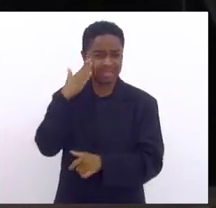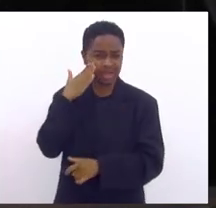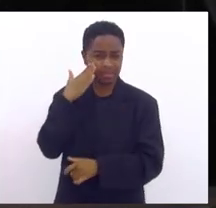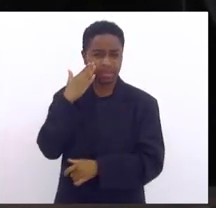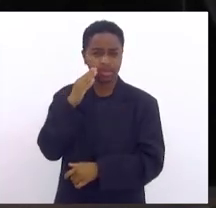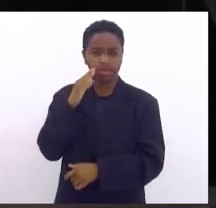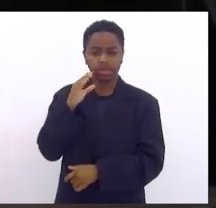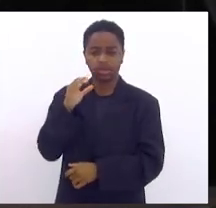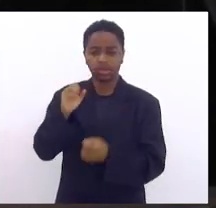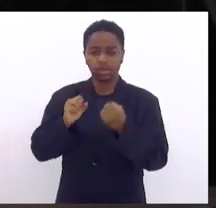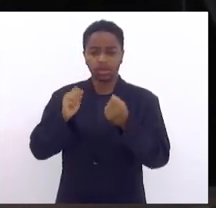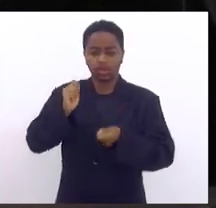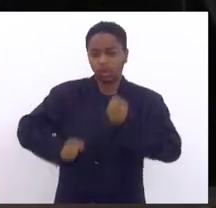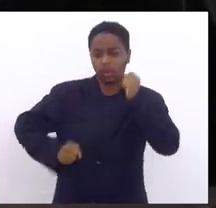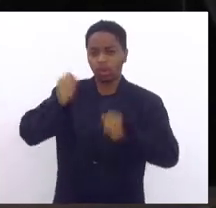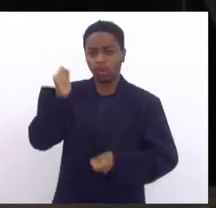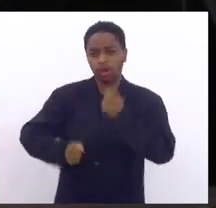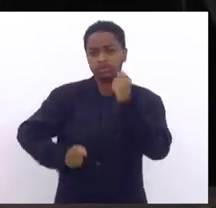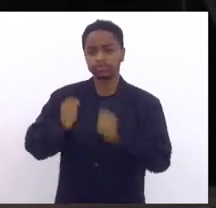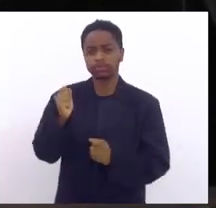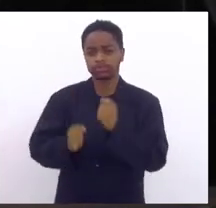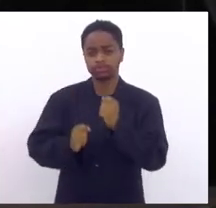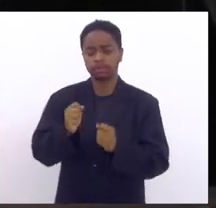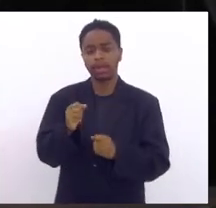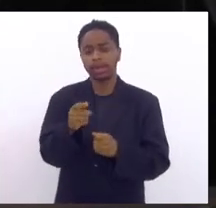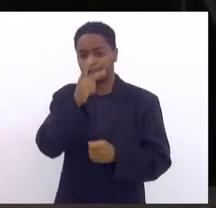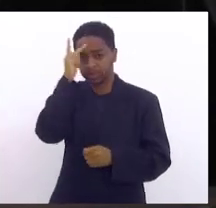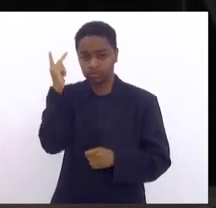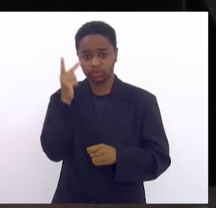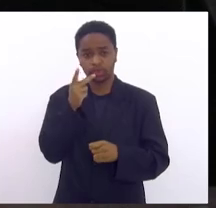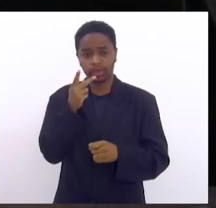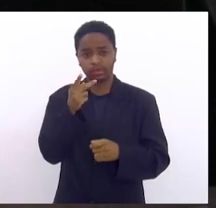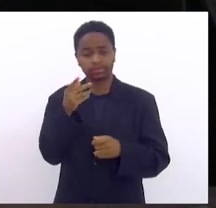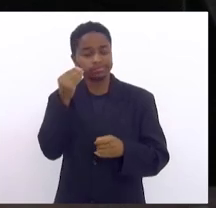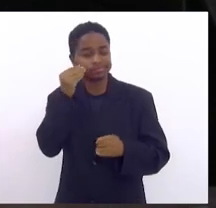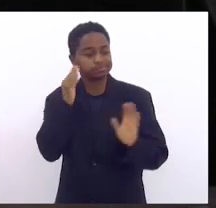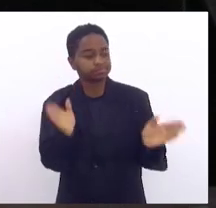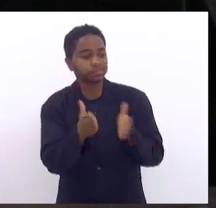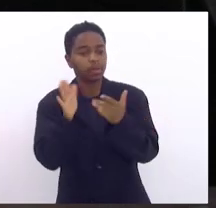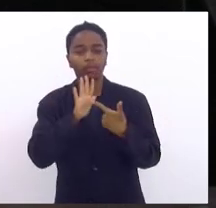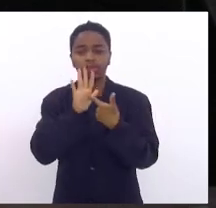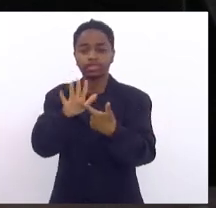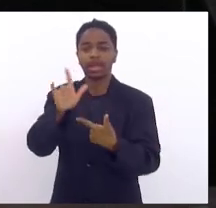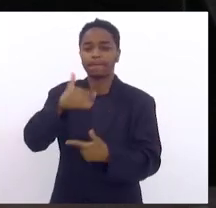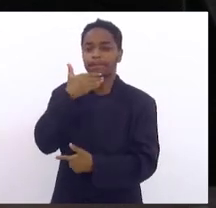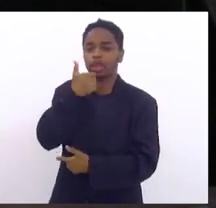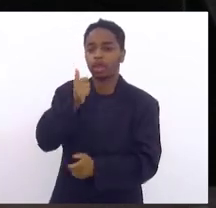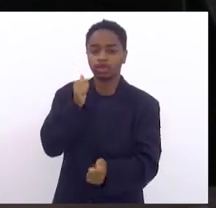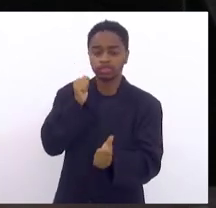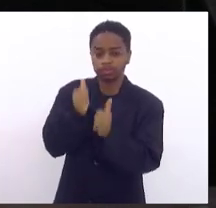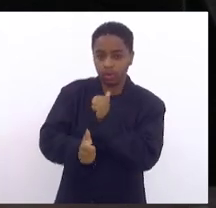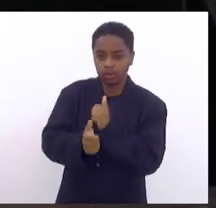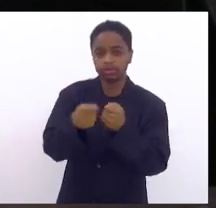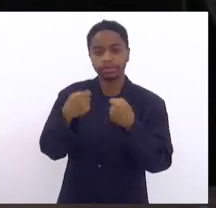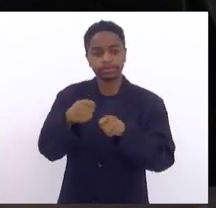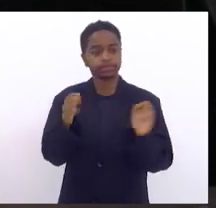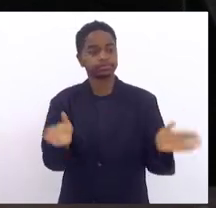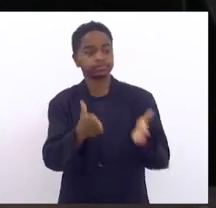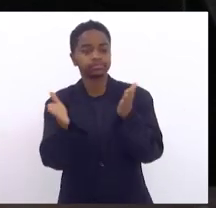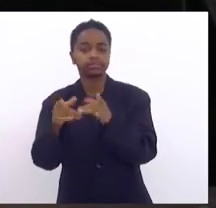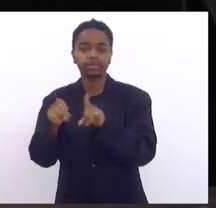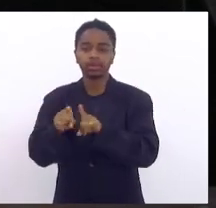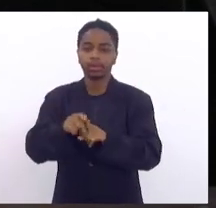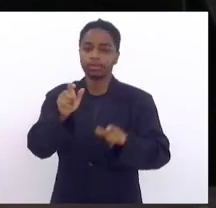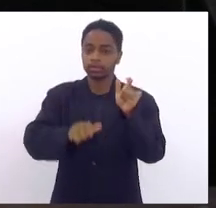tipo eu, que para no lugar e vai convertendo as pessoas que o CrossFit é o melhor esporte do mundo? A gente tem que fazer isso com as pessoas, converter. Temos que